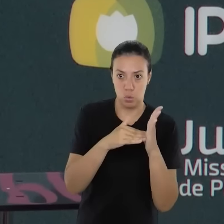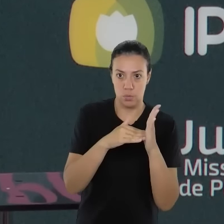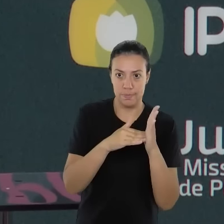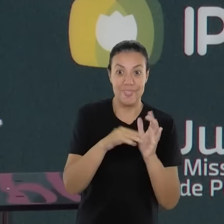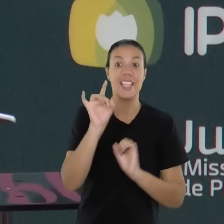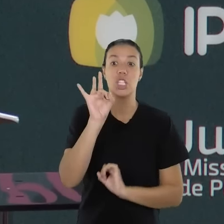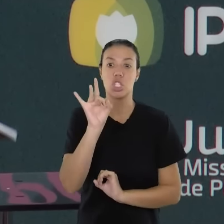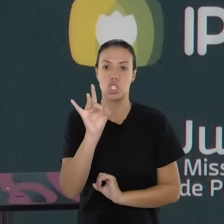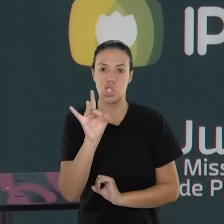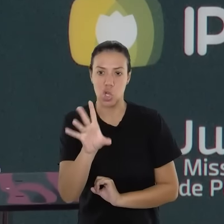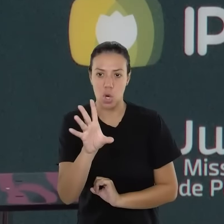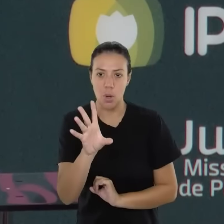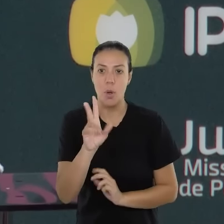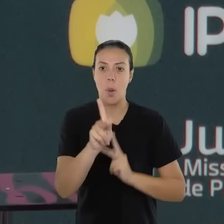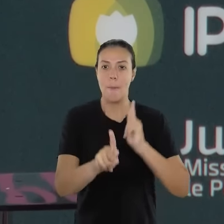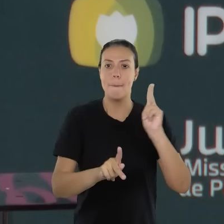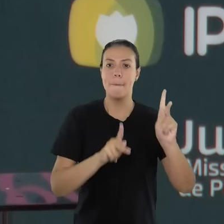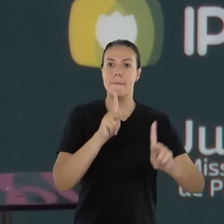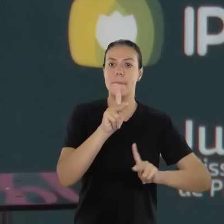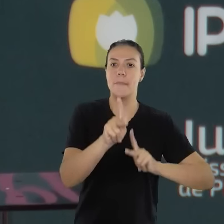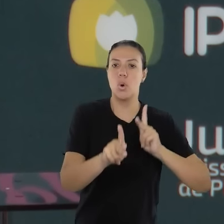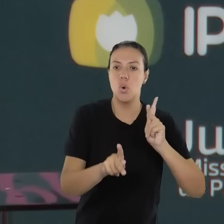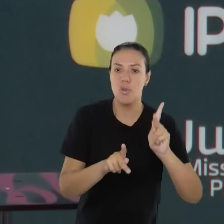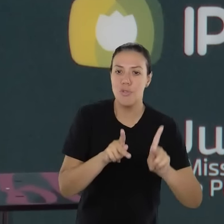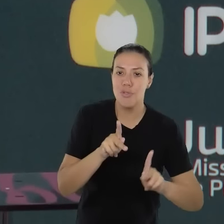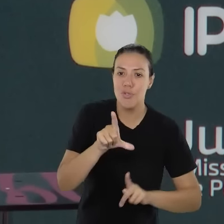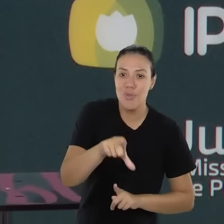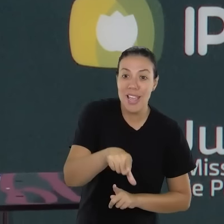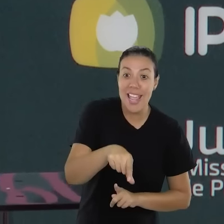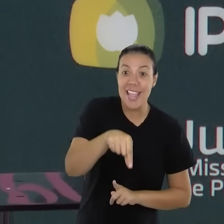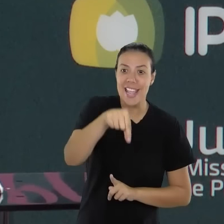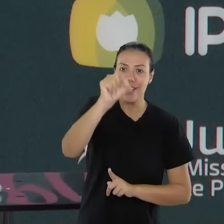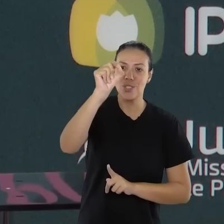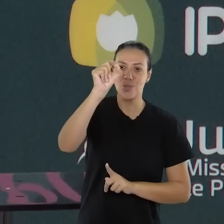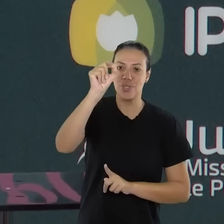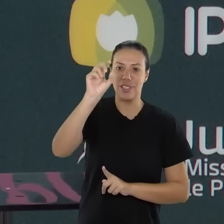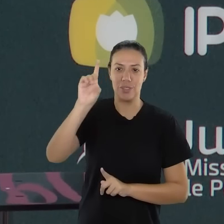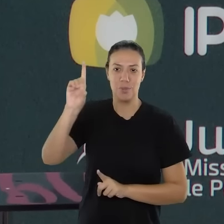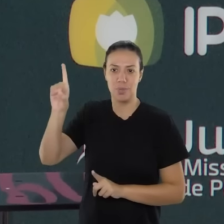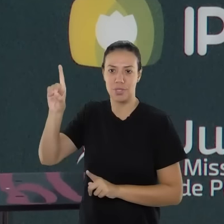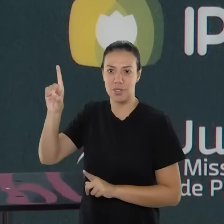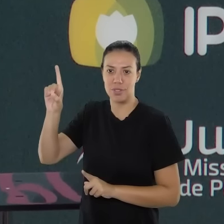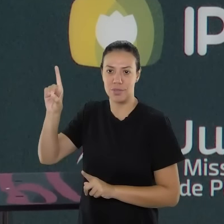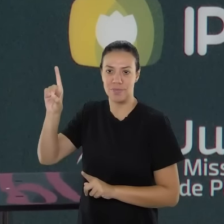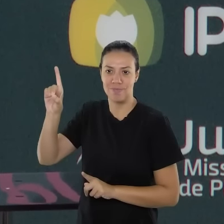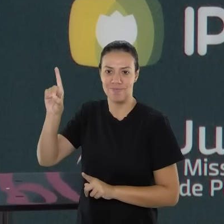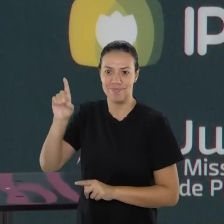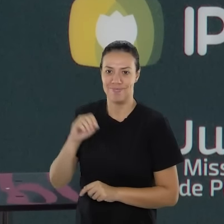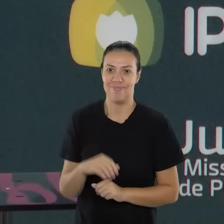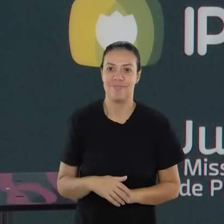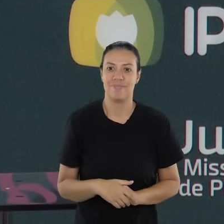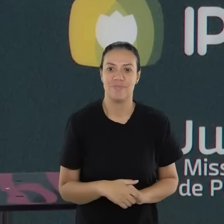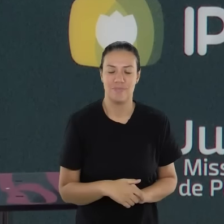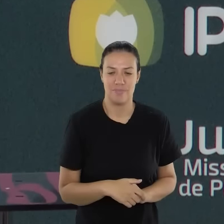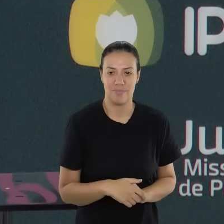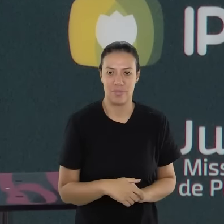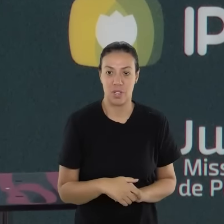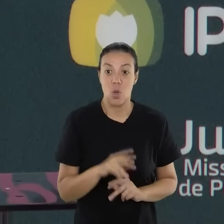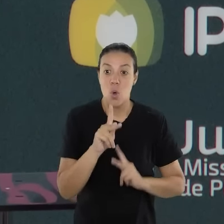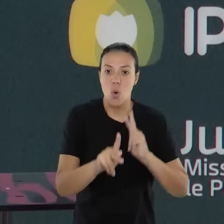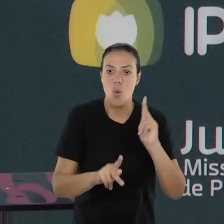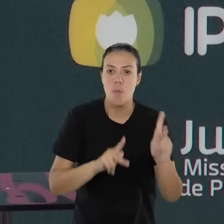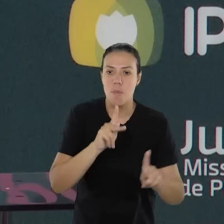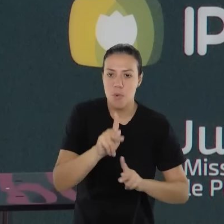Se você observar aí, ele disse: se o meu povo, que se chama pelo meu